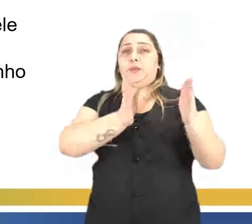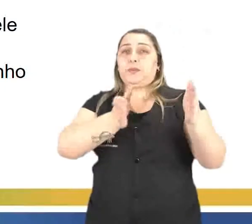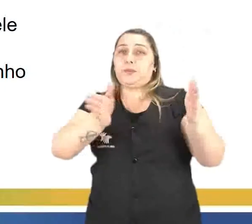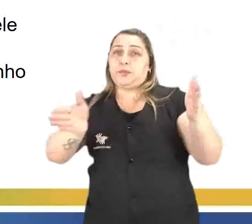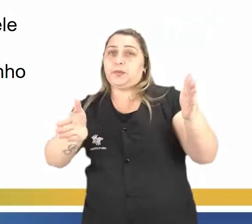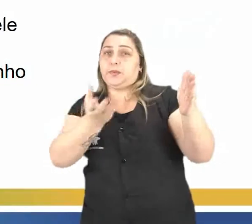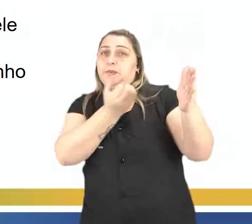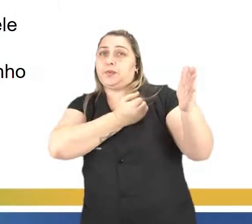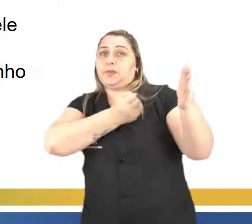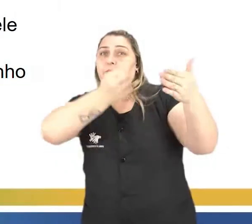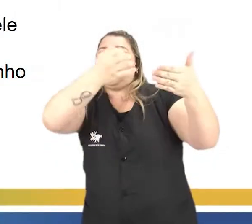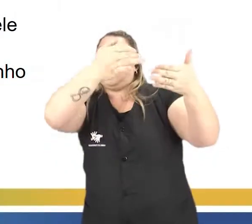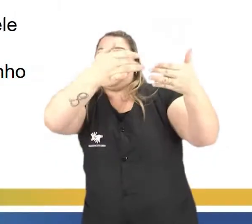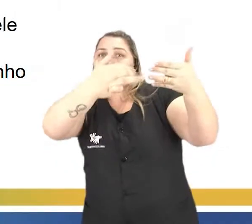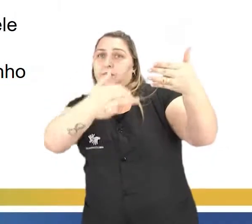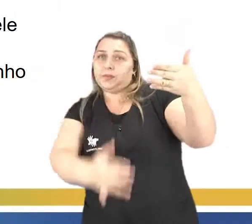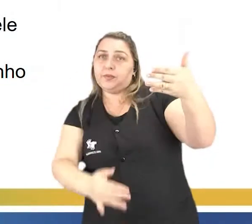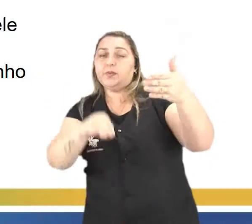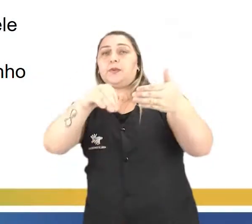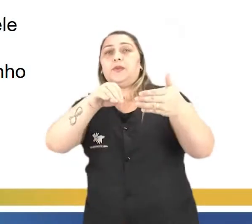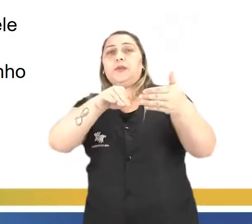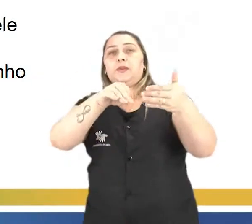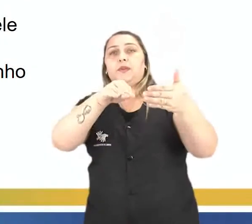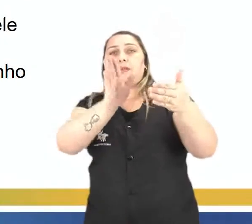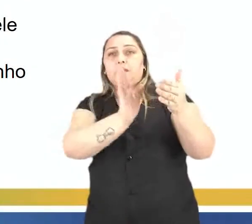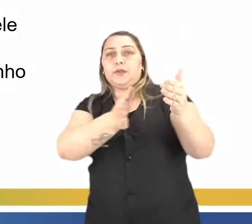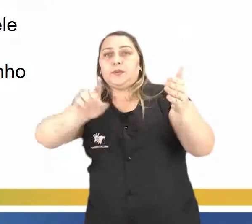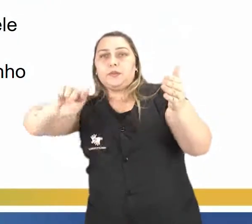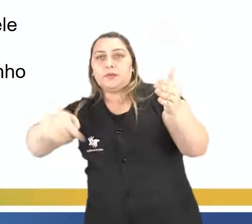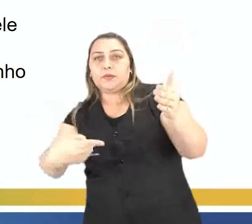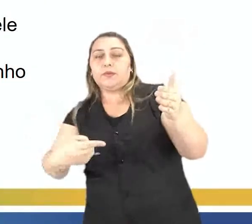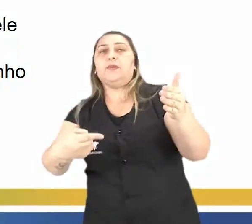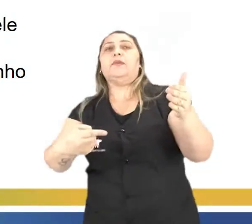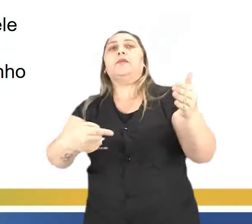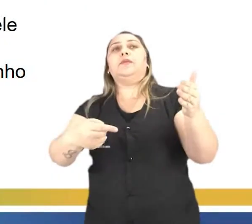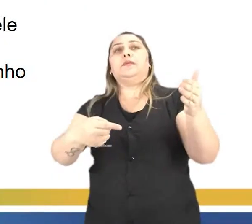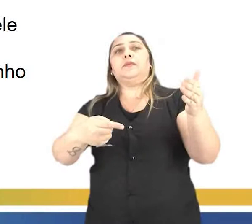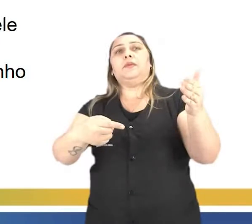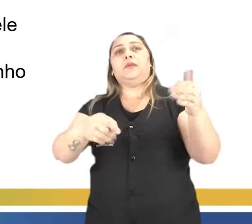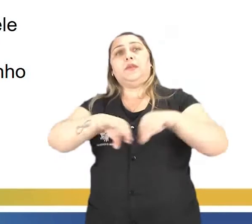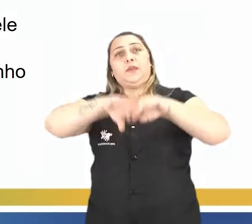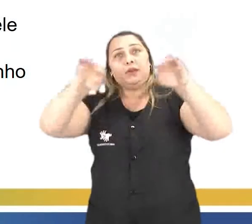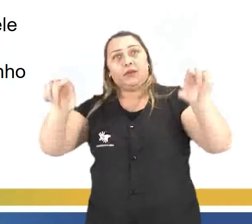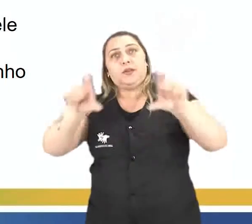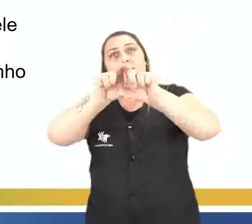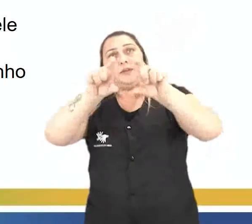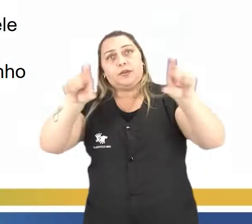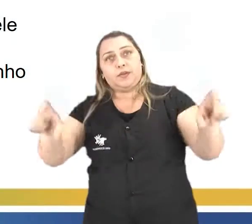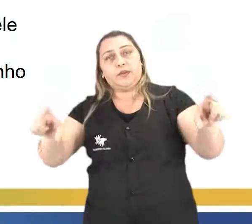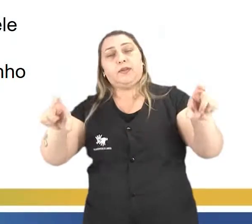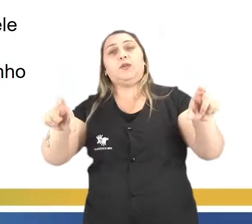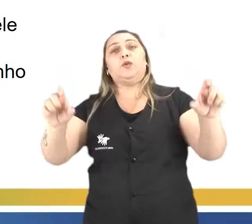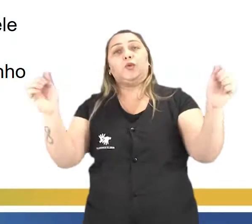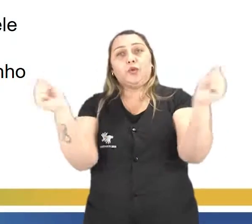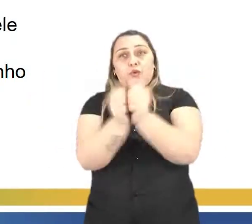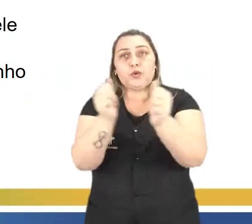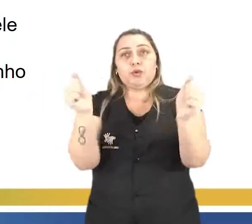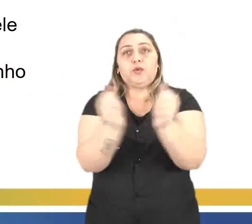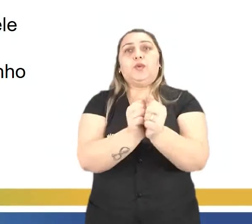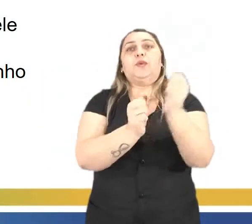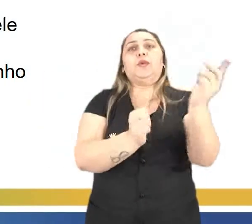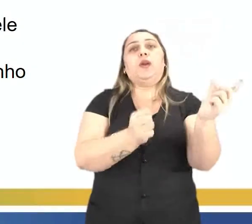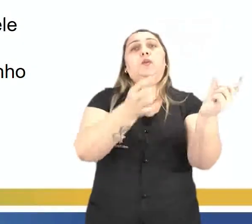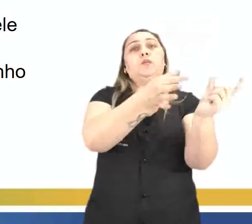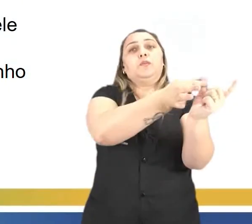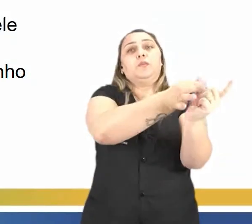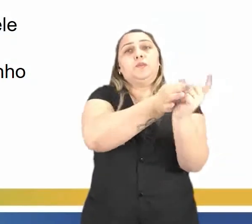enumeração. Eu sempre vou fazer essa separação com vírgulas, tá? Para separar as orações coordenadas ligadas por